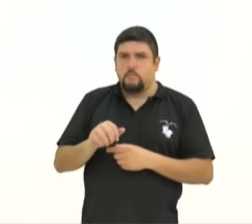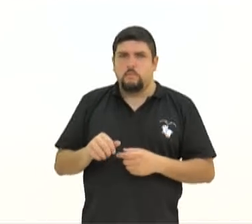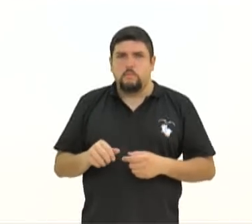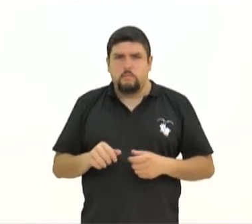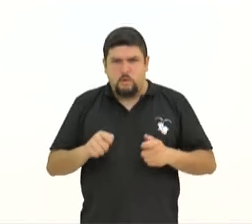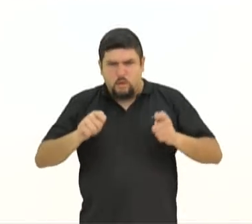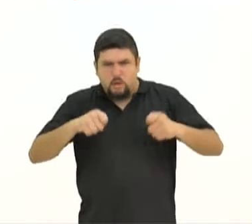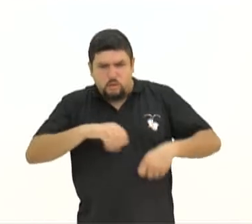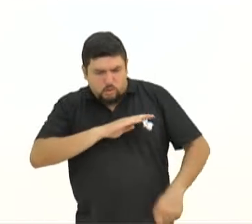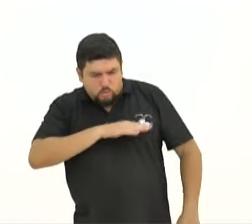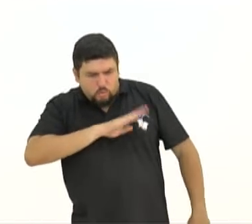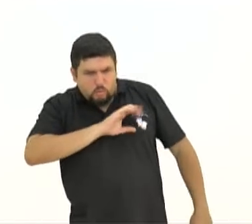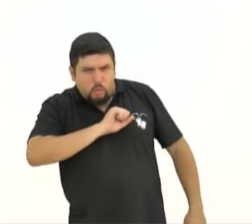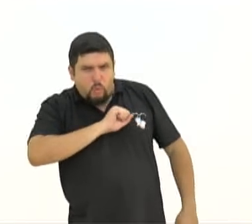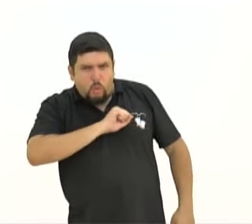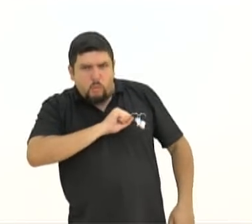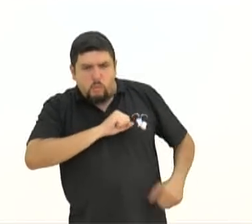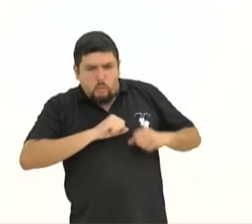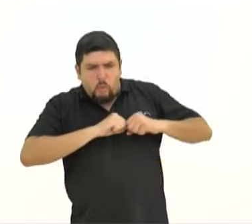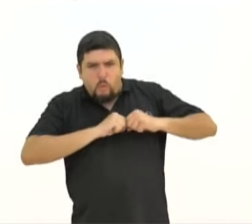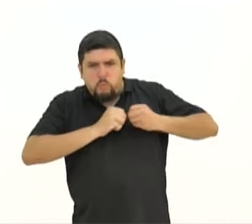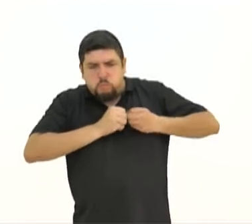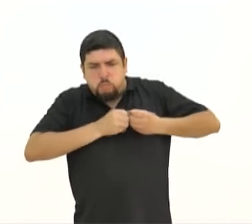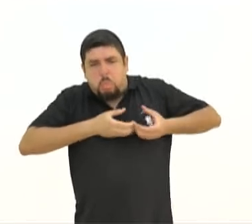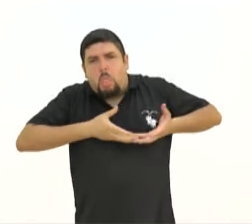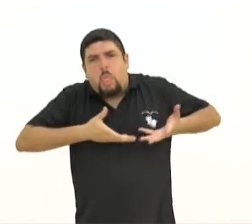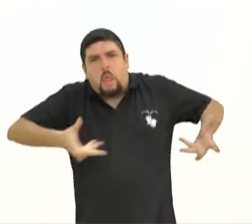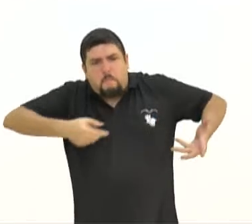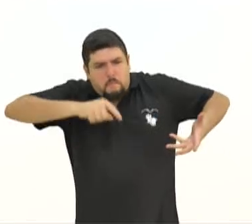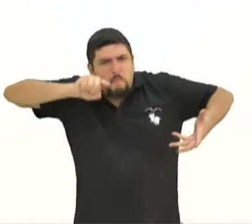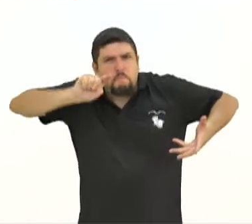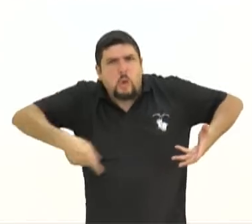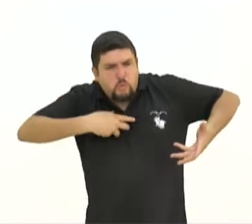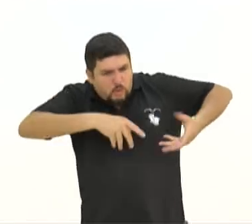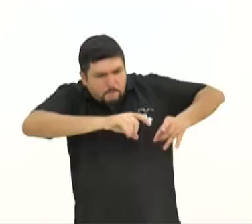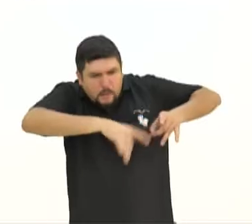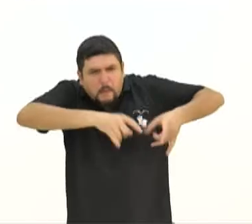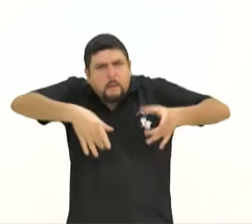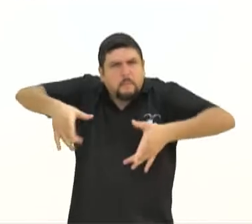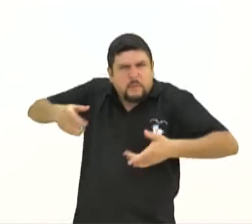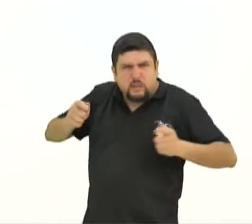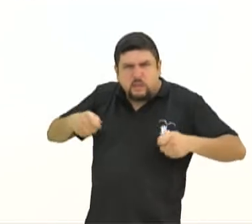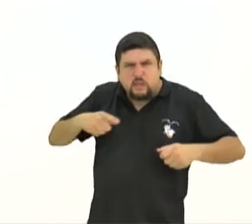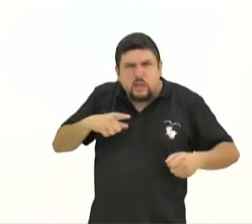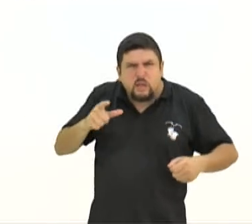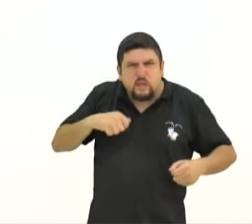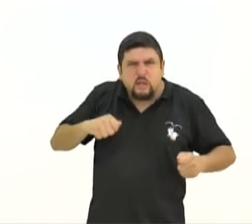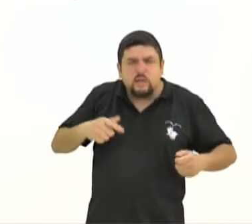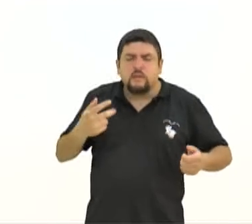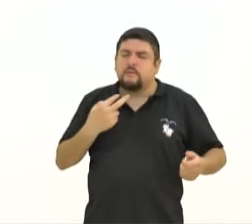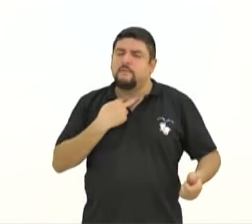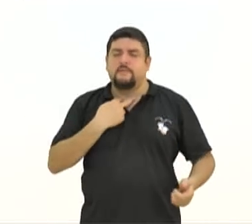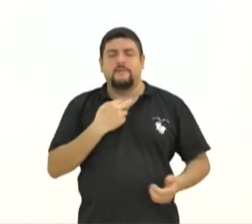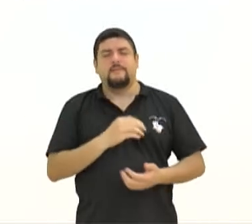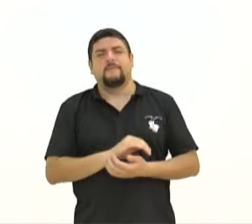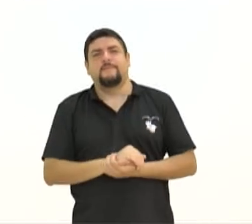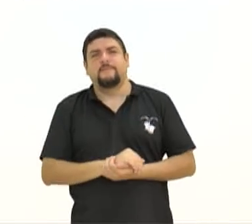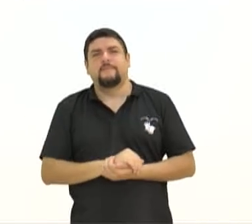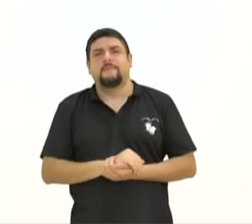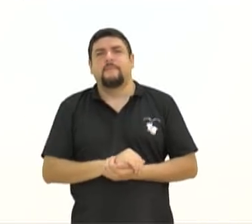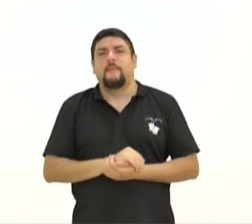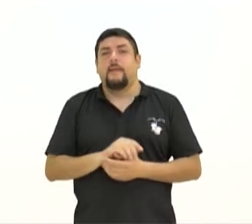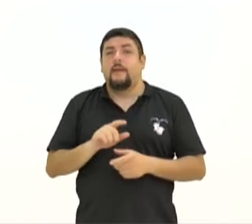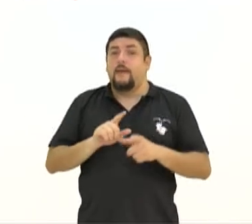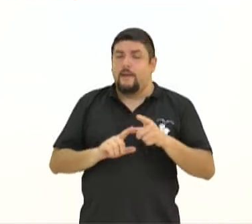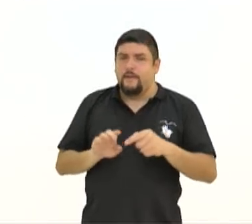que o coração se rompa em 1000 pedaços. Então, a gente tem um caso de hipérbole, né? E para a outra letra, que seria a letra B, acabou